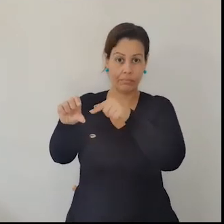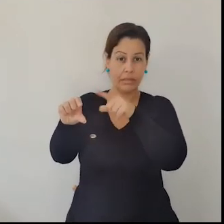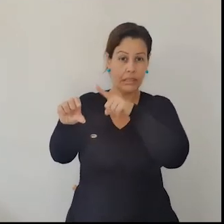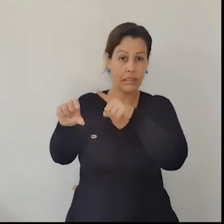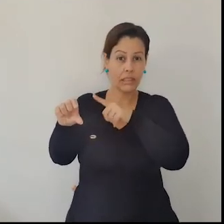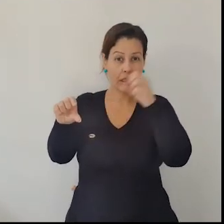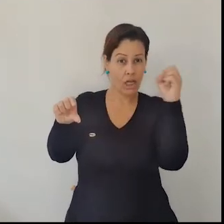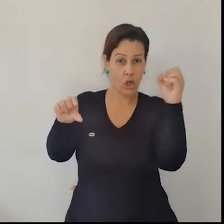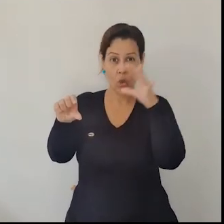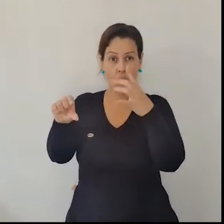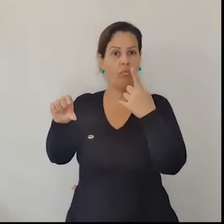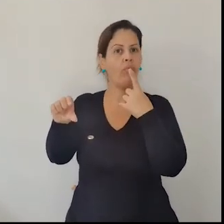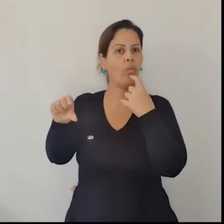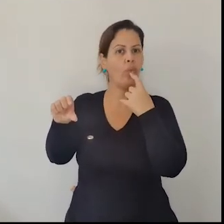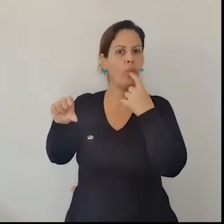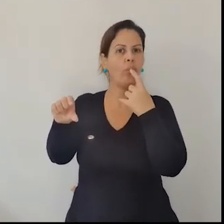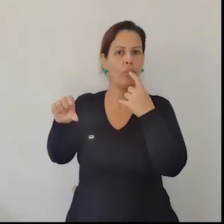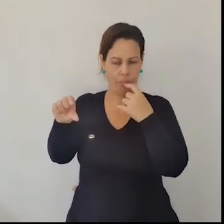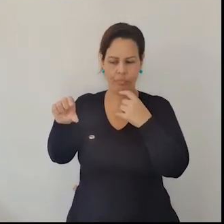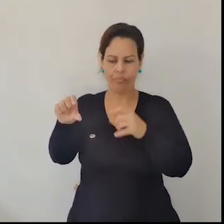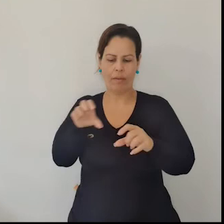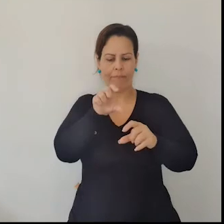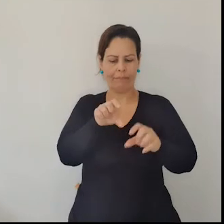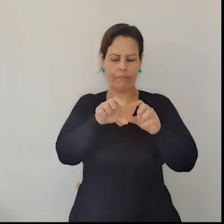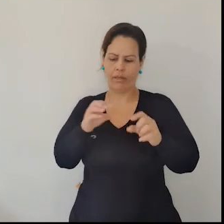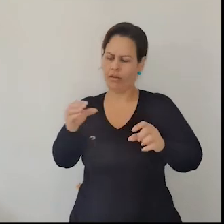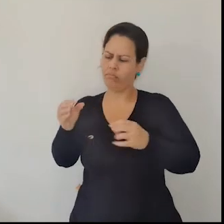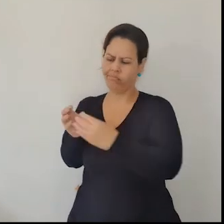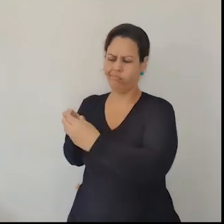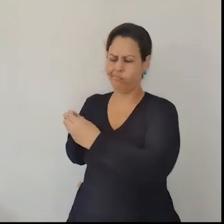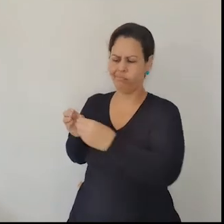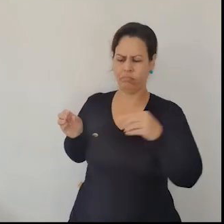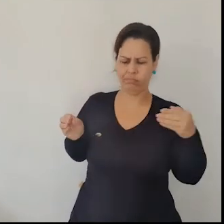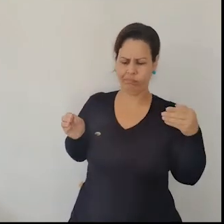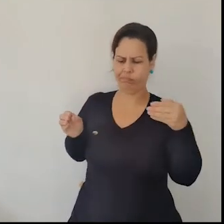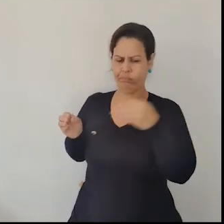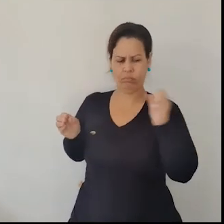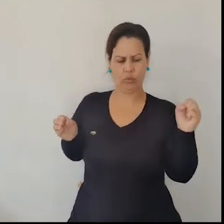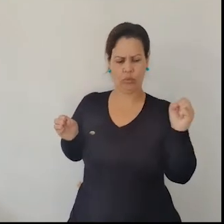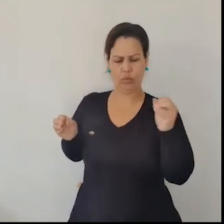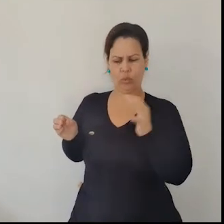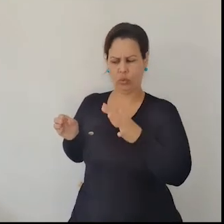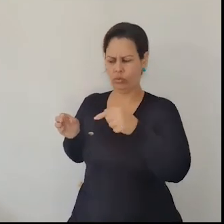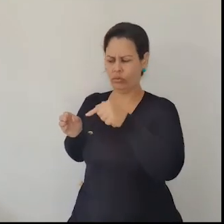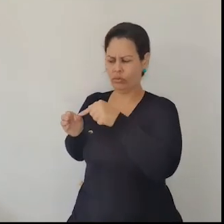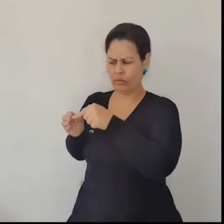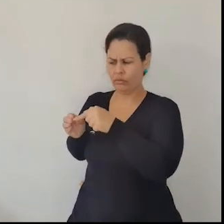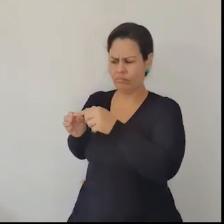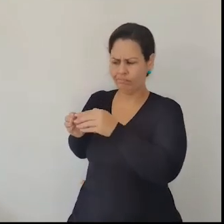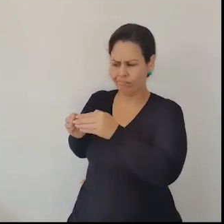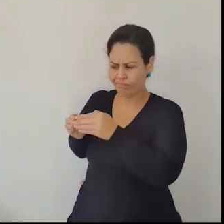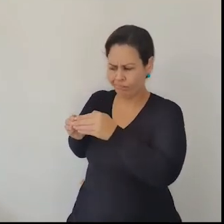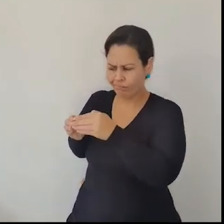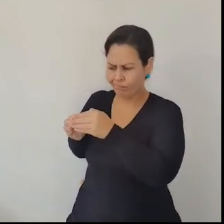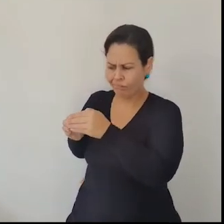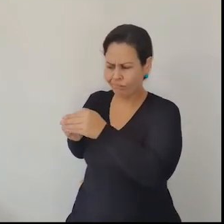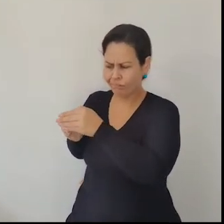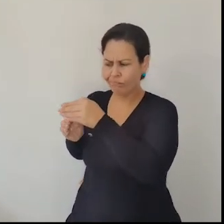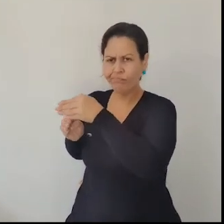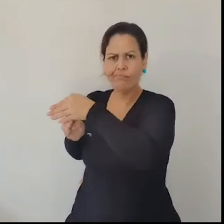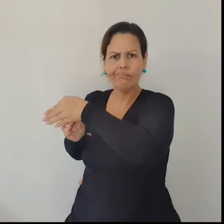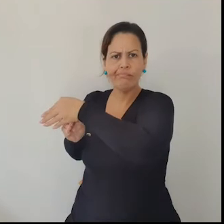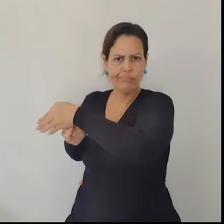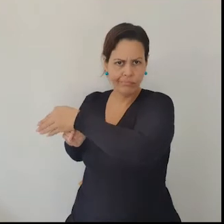potencial, emitia luz vermelha. Ao passar por um prisma, essa luz se subdividia em diferentes comprimentos de onda e